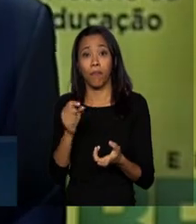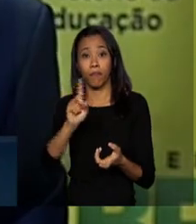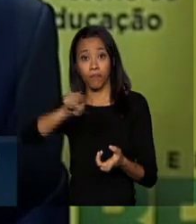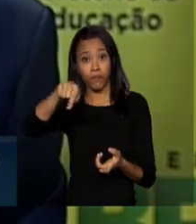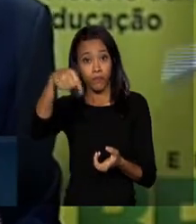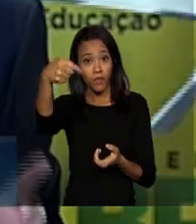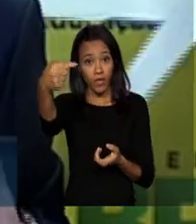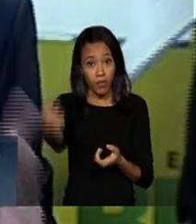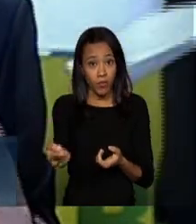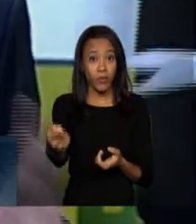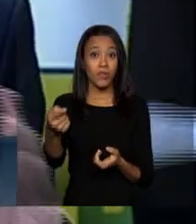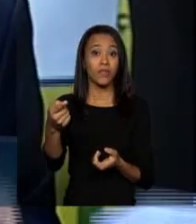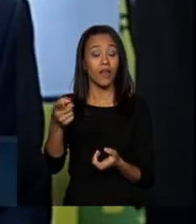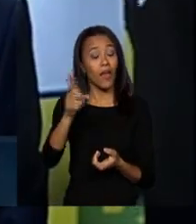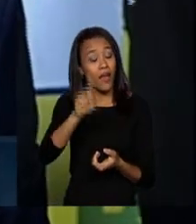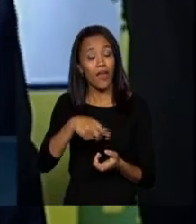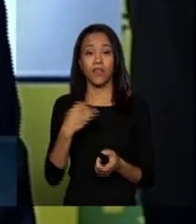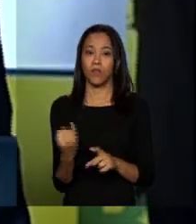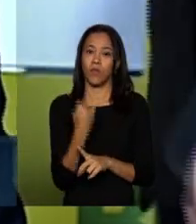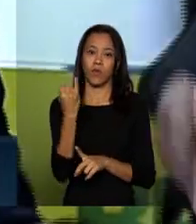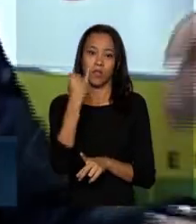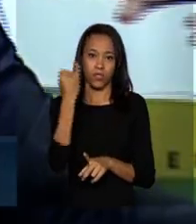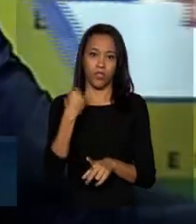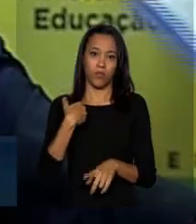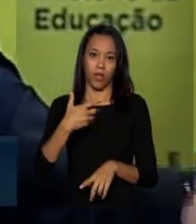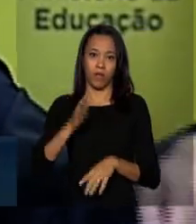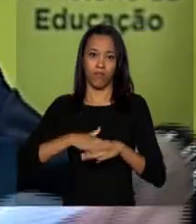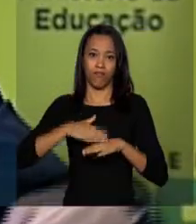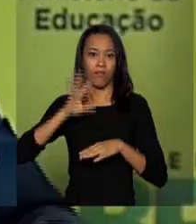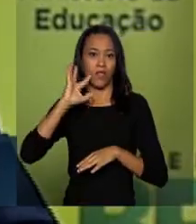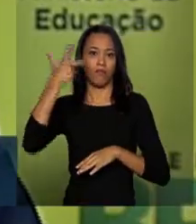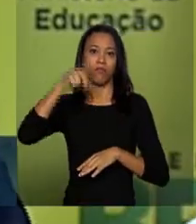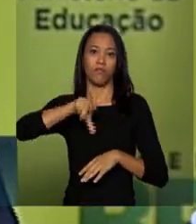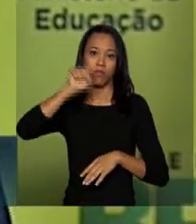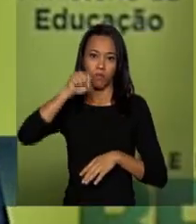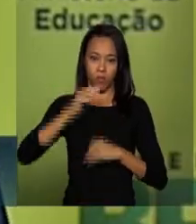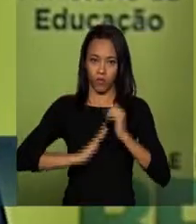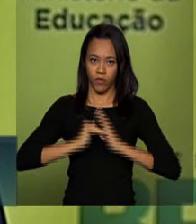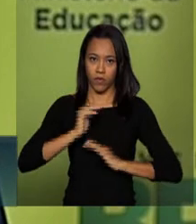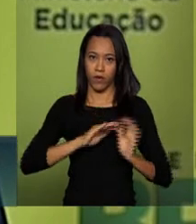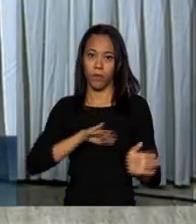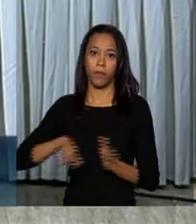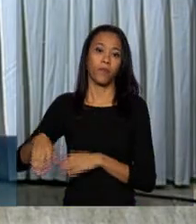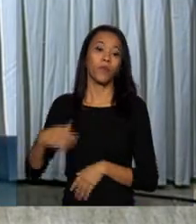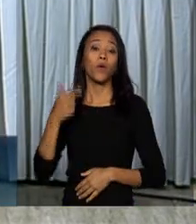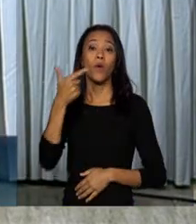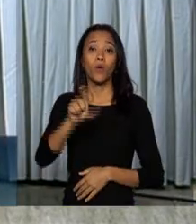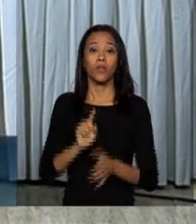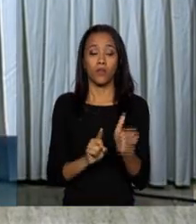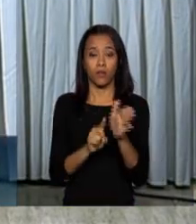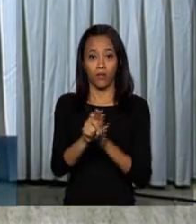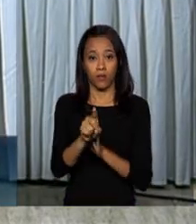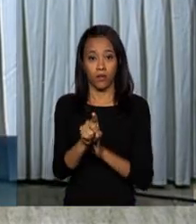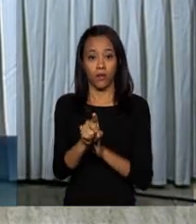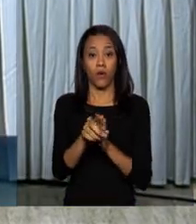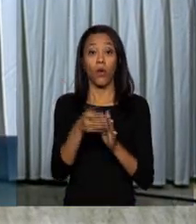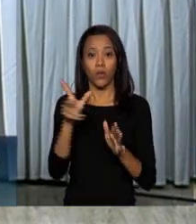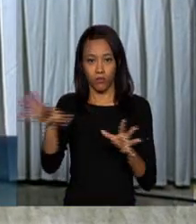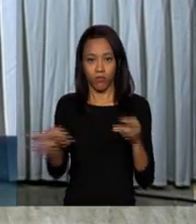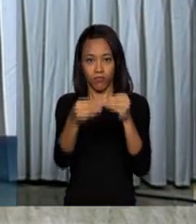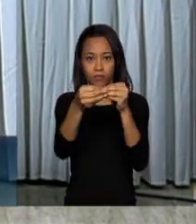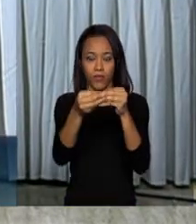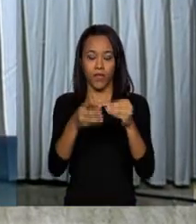Então é um momento chave na escolha profissional. Só uma complementação, acho que tem uma questão muito importante